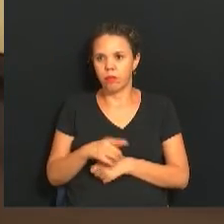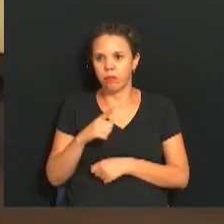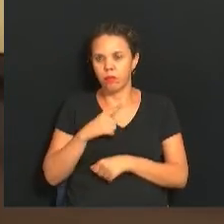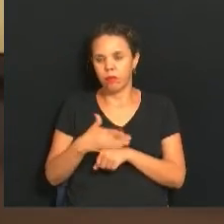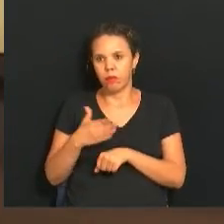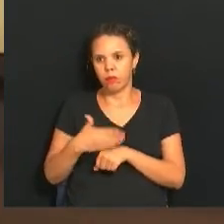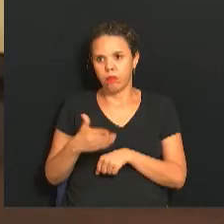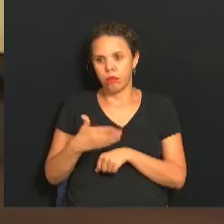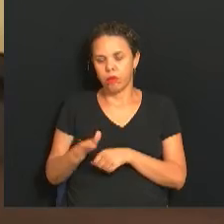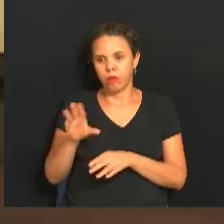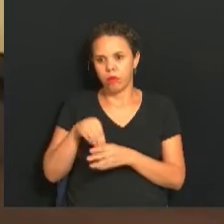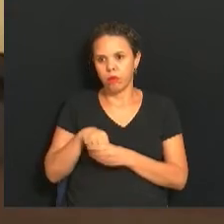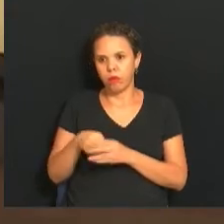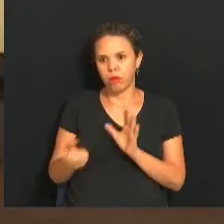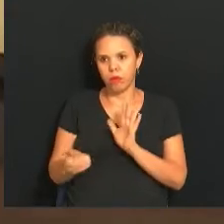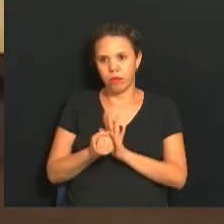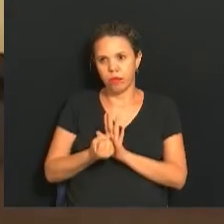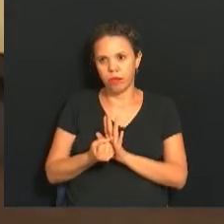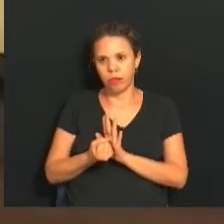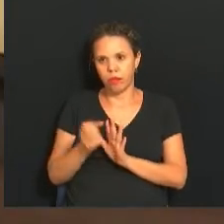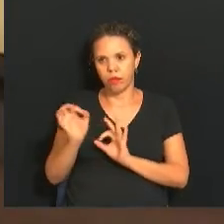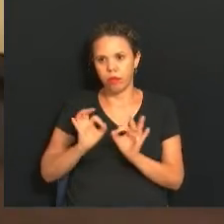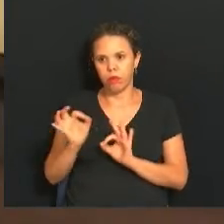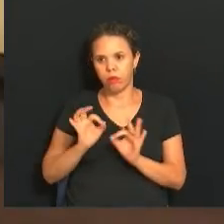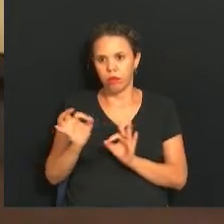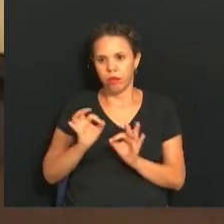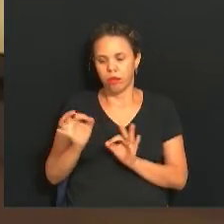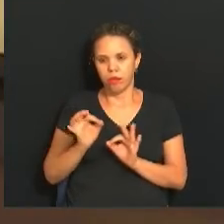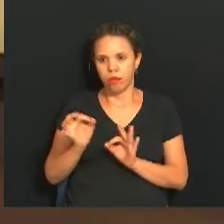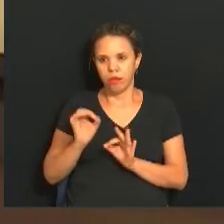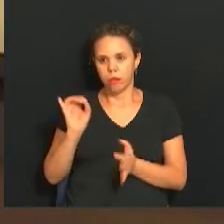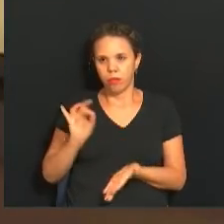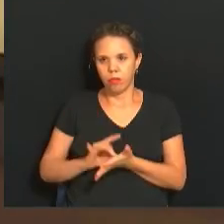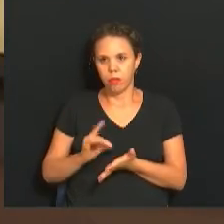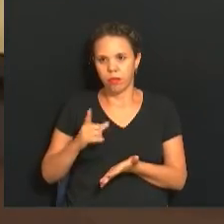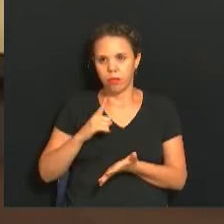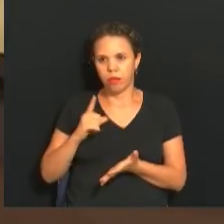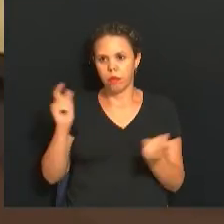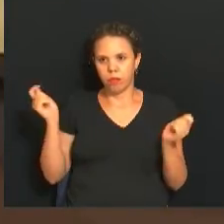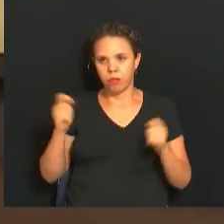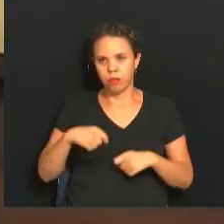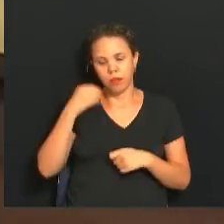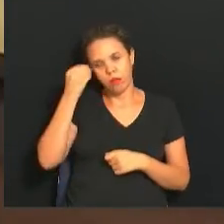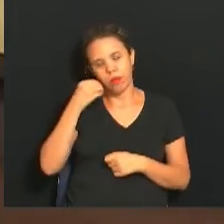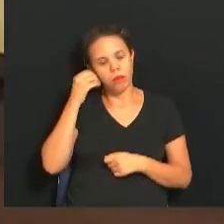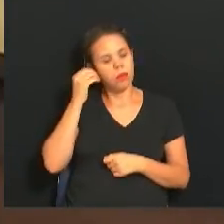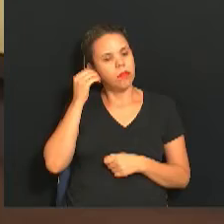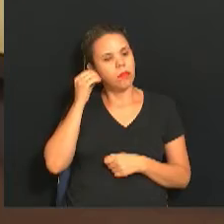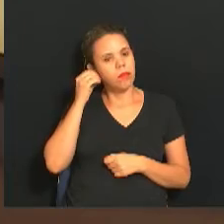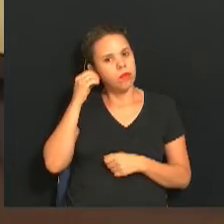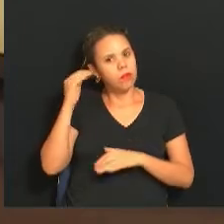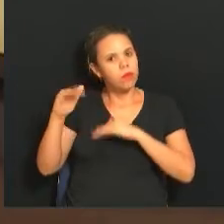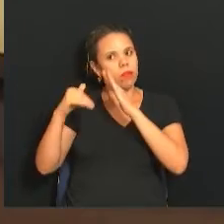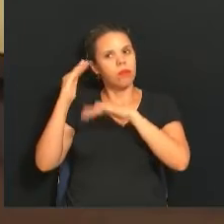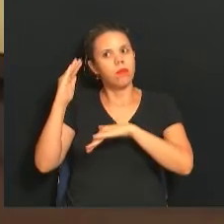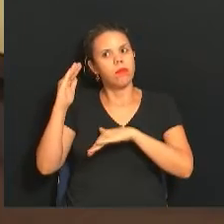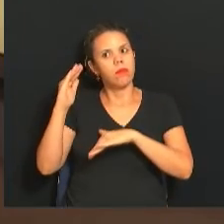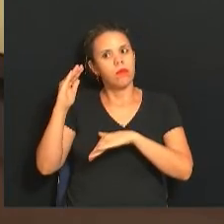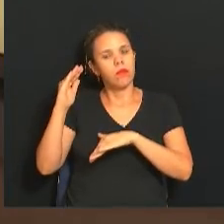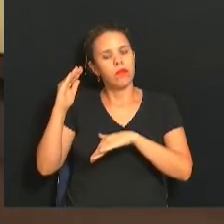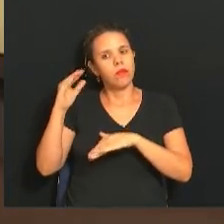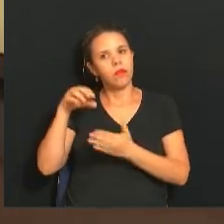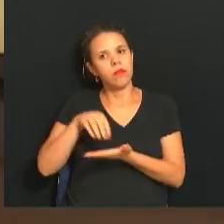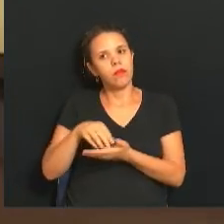treinamentos internos das marcas que vão te preparar para isso, se realmente você tiver um potencial para ser desenvolvido nesse determinado